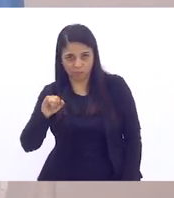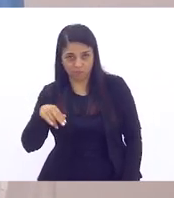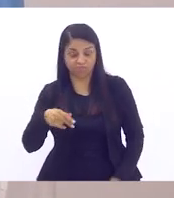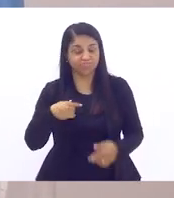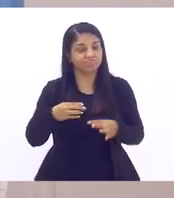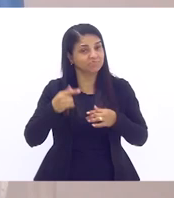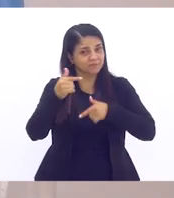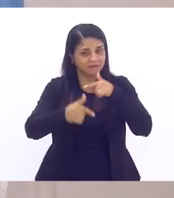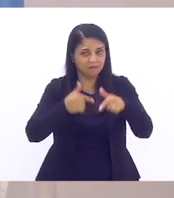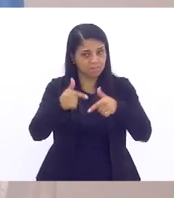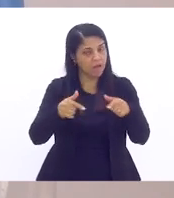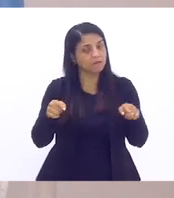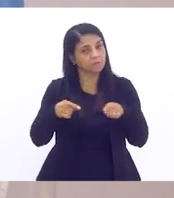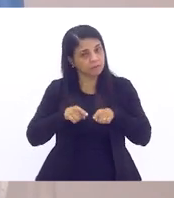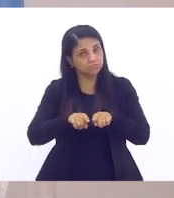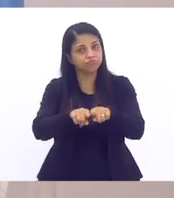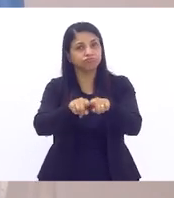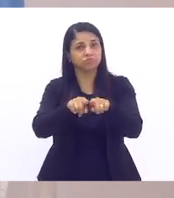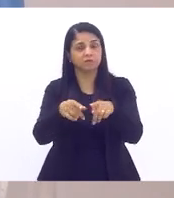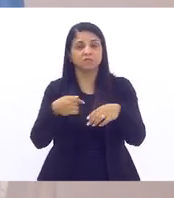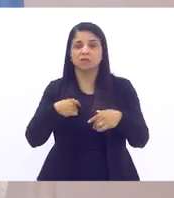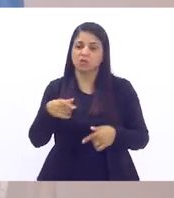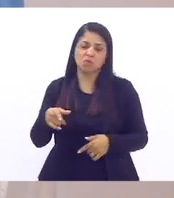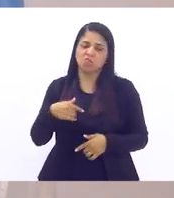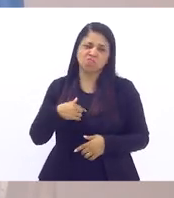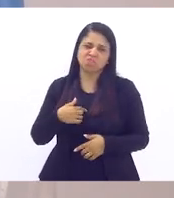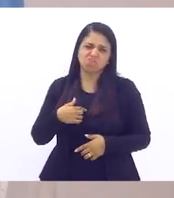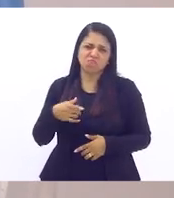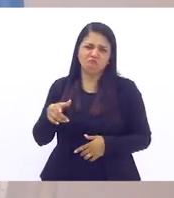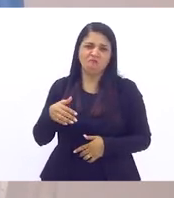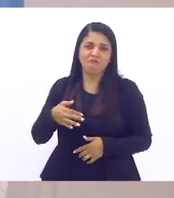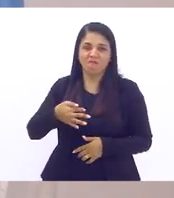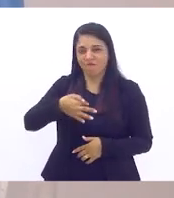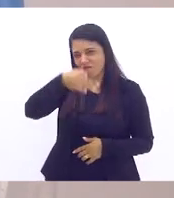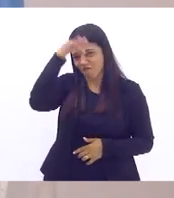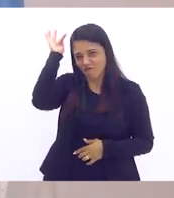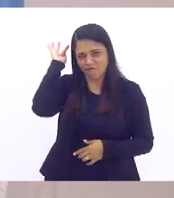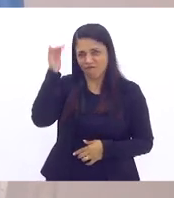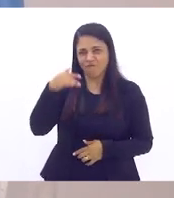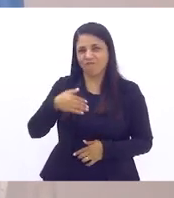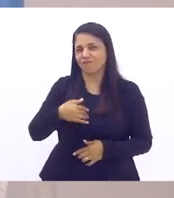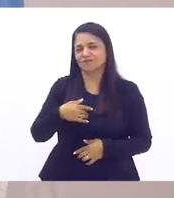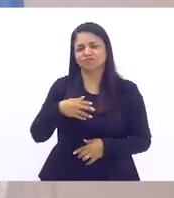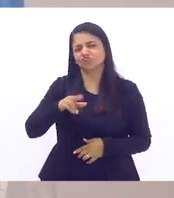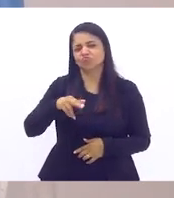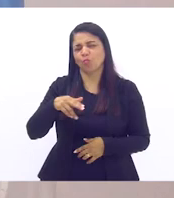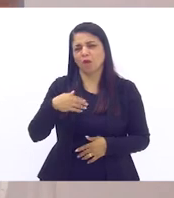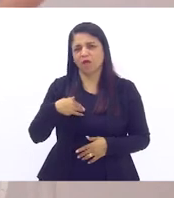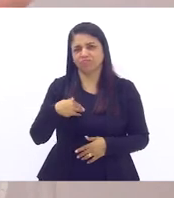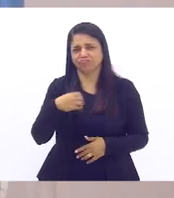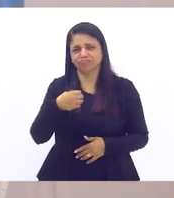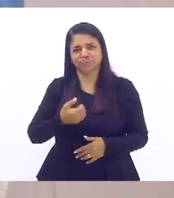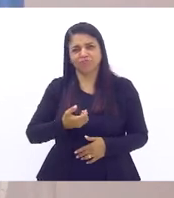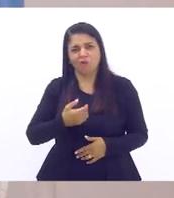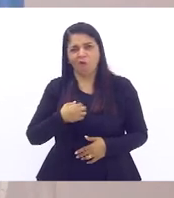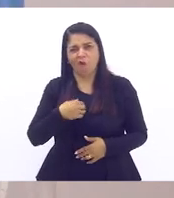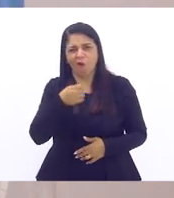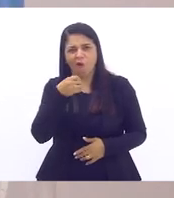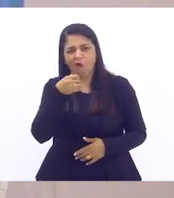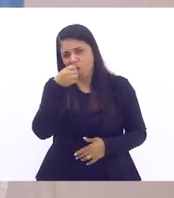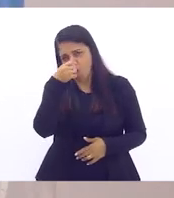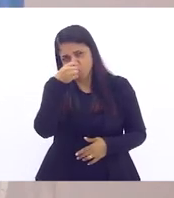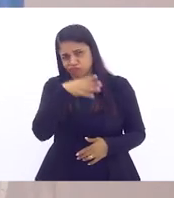o Fred não se sente ofendido com Eu costumo dizer o que eu ouço sempre mas eu tenho a oportunidade de me vingar dessa fala